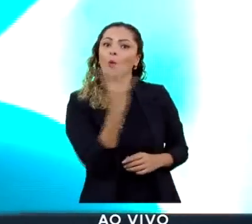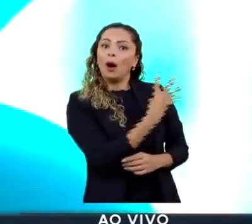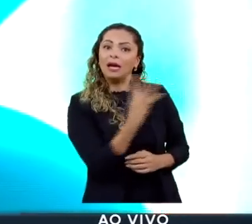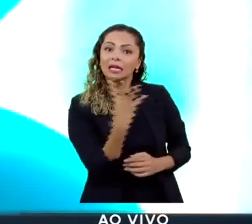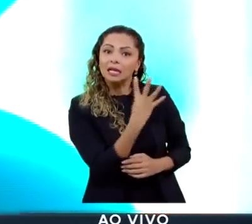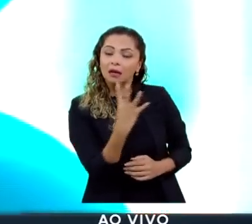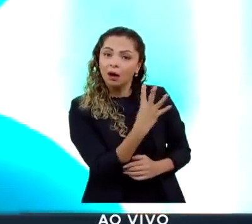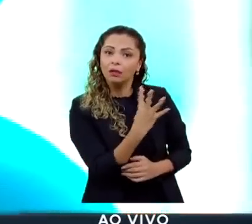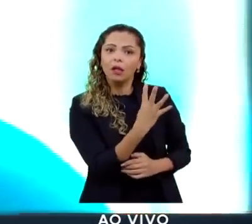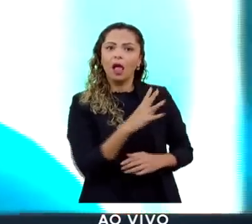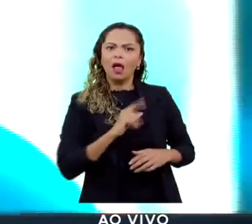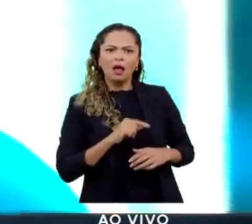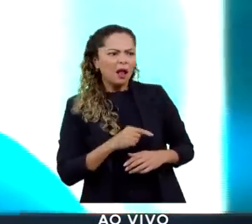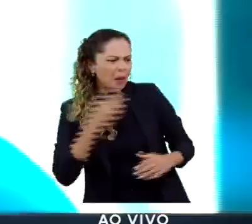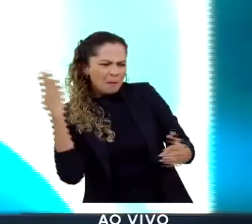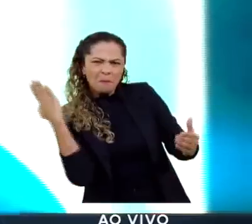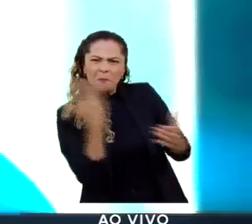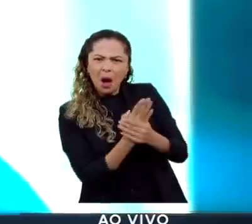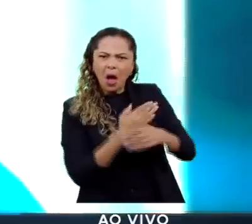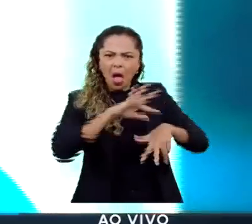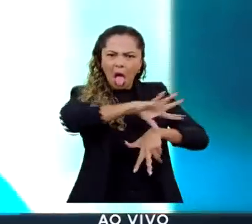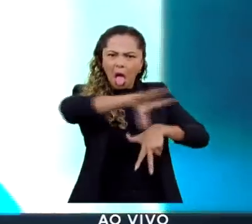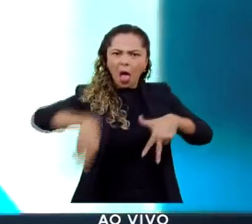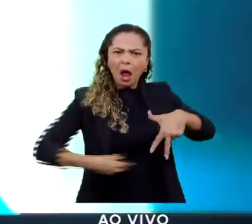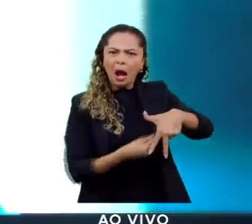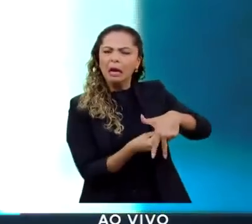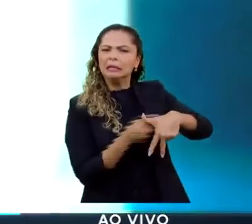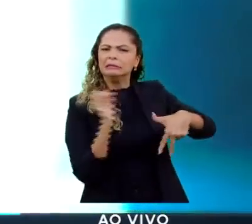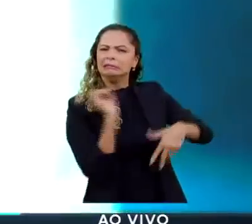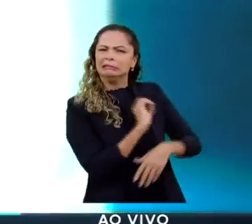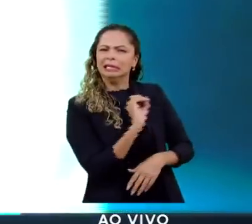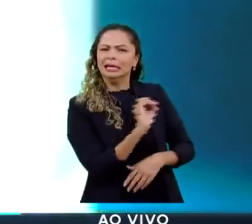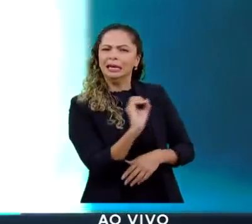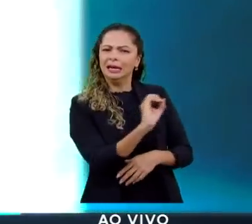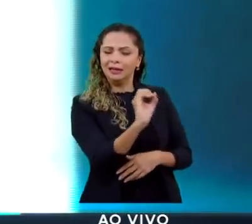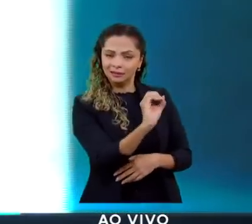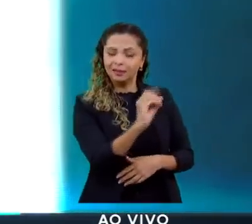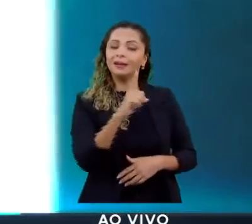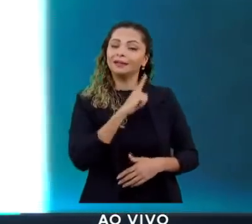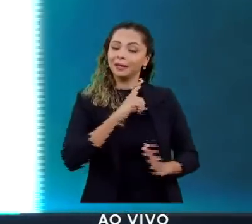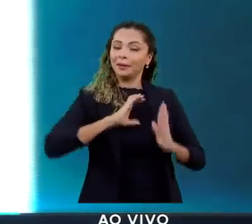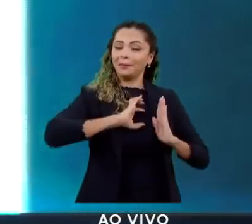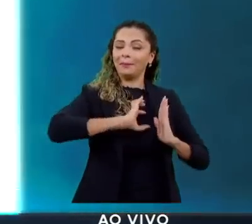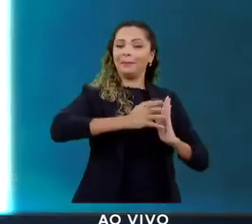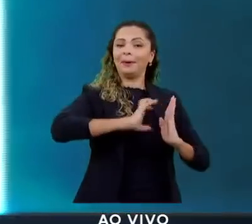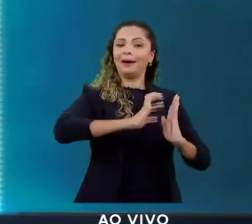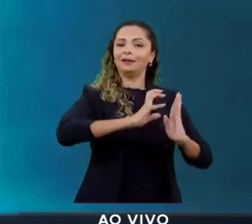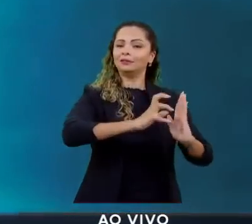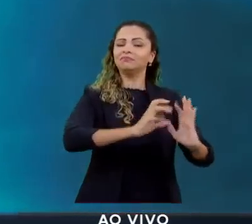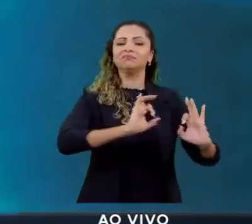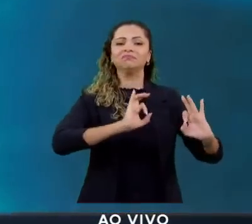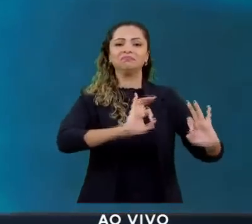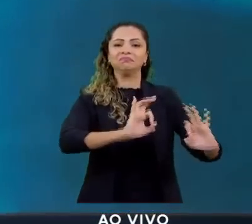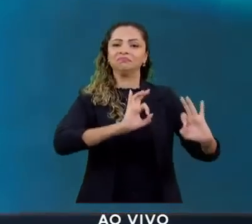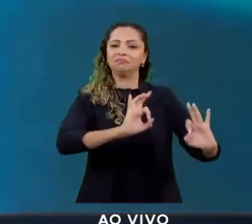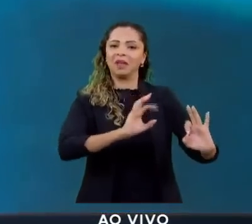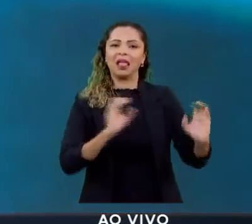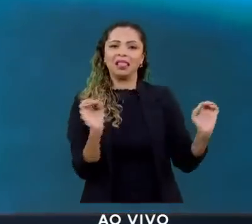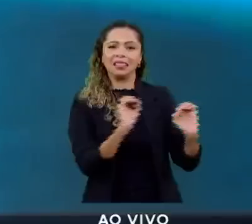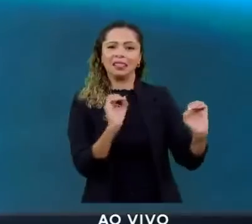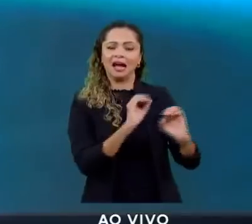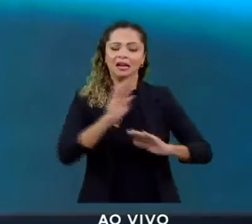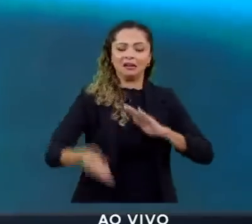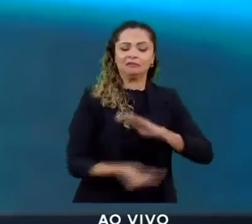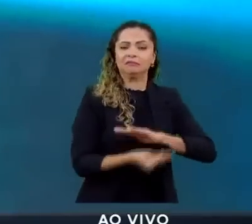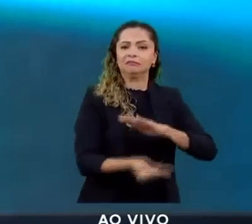escândalo de corrupção o partido que faz a diferença na vida das pessoas mais do que um partido com mandatário ser escândalo de corrupção um